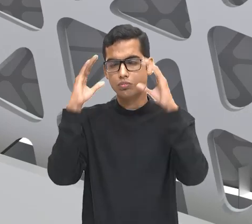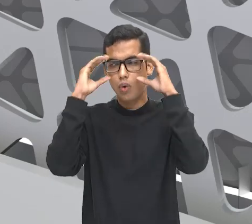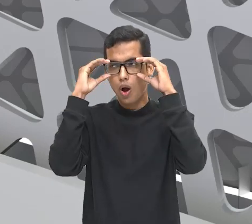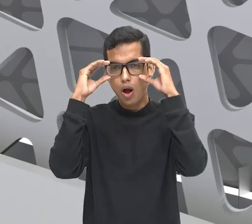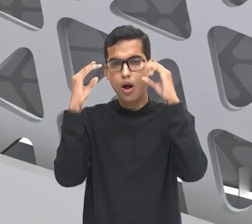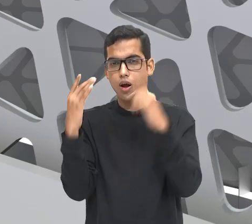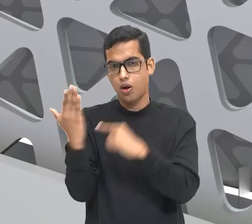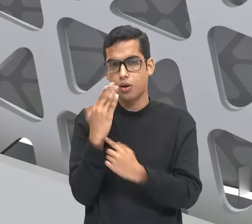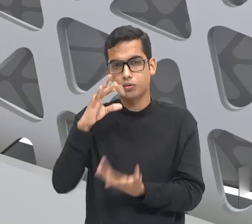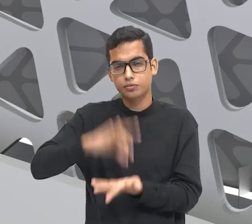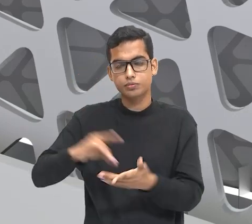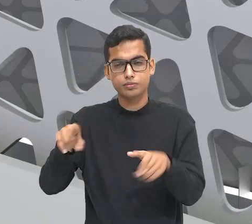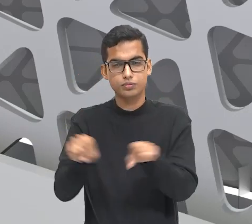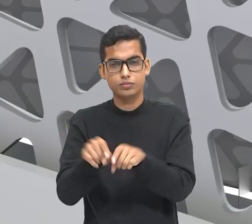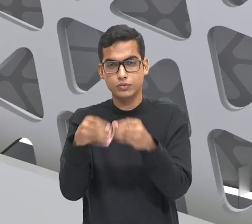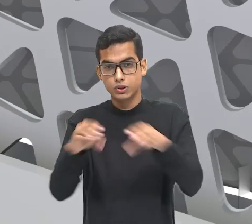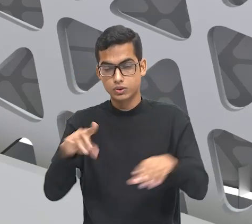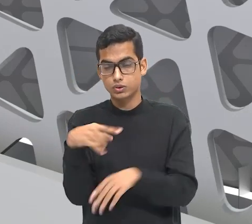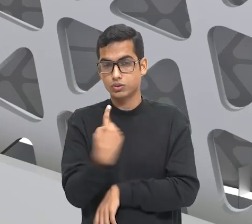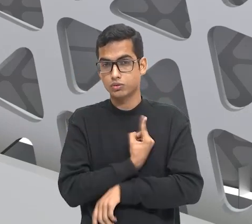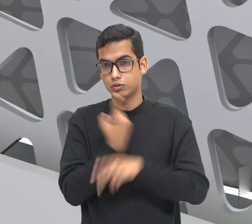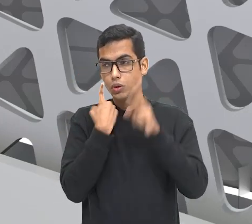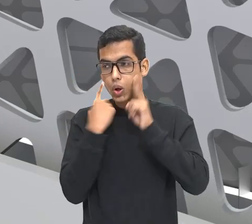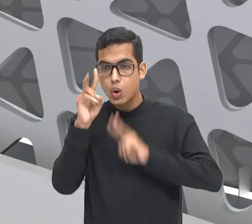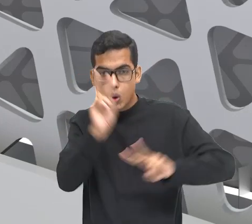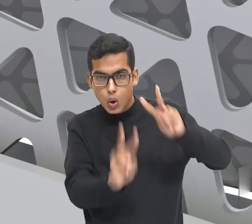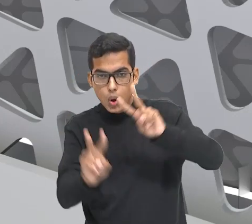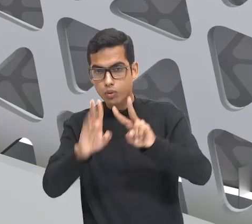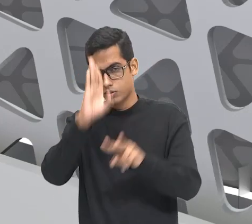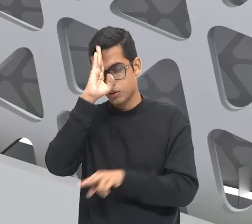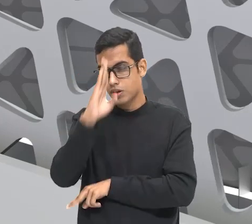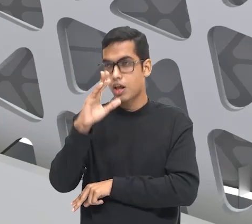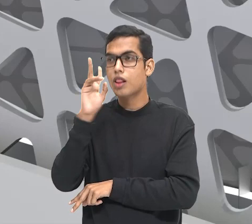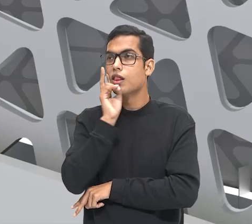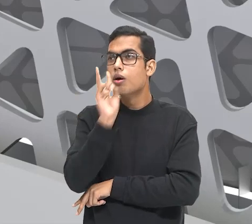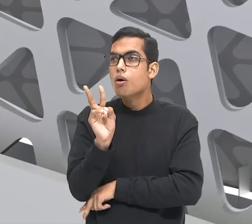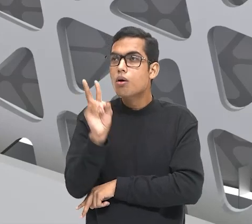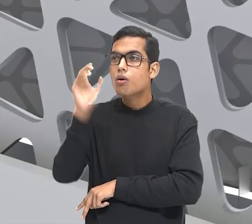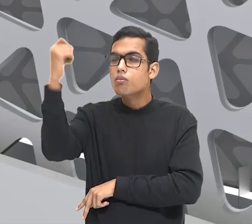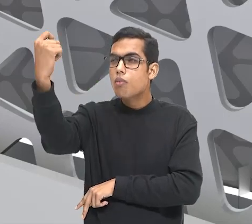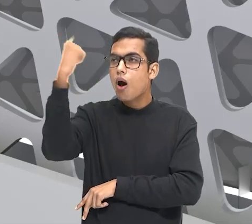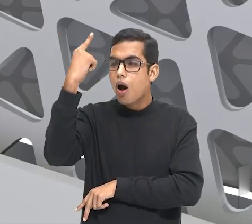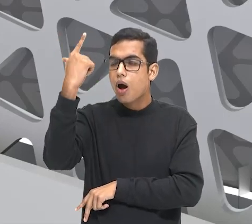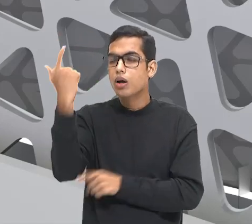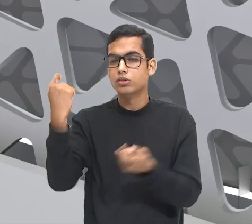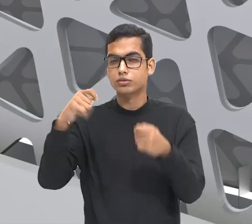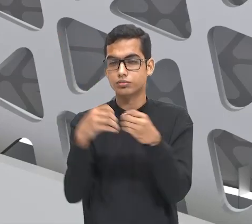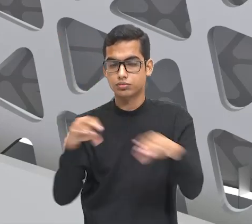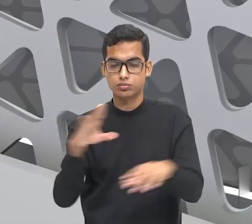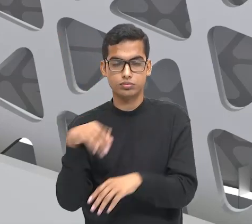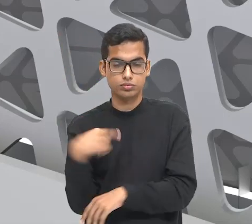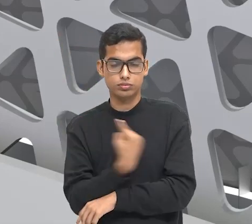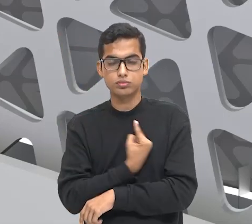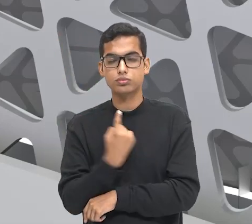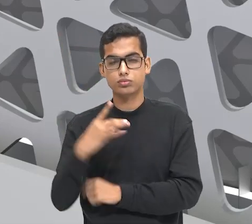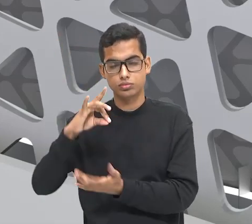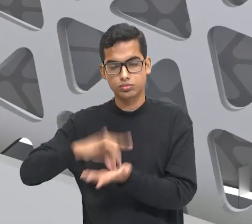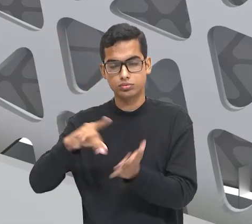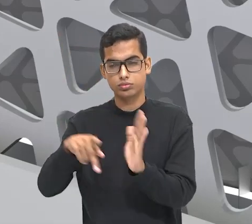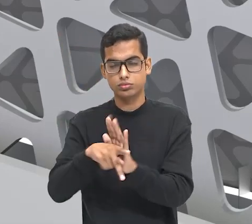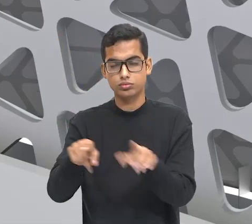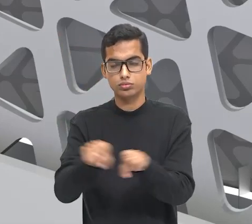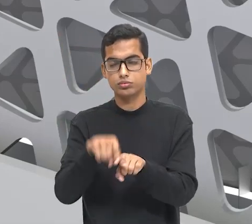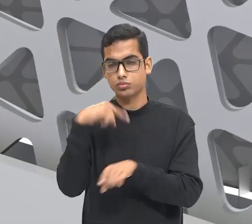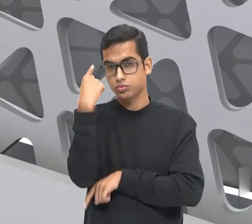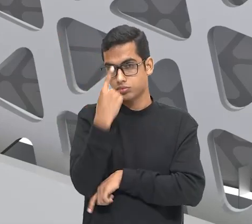nossa visão, né? Por isso que a gente nunca deve olhar diretamente para o sol, porque aqueles raios ultravioletas podem prejudicar ali